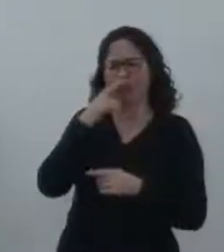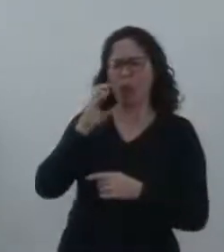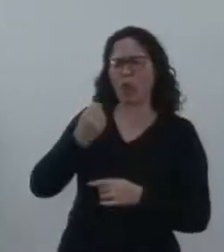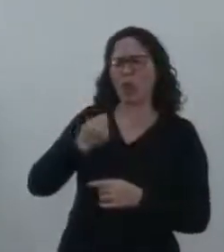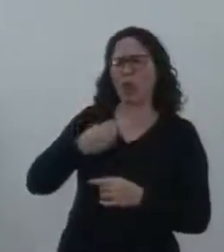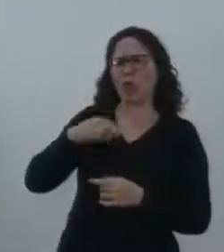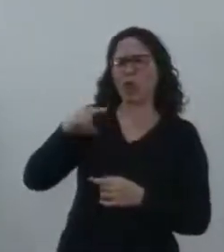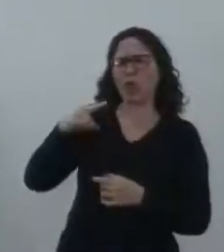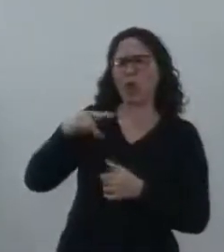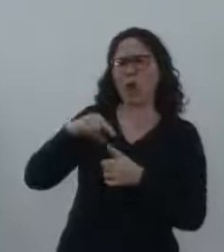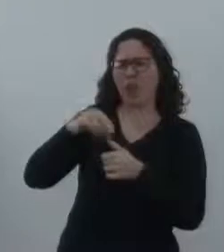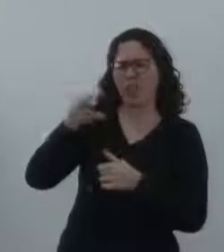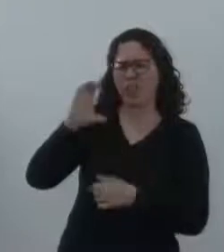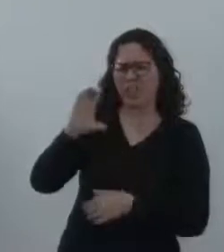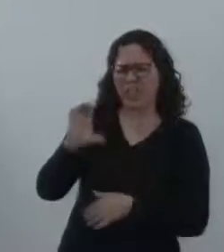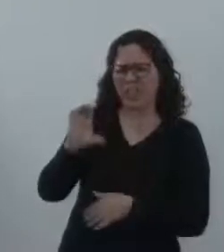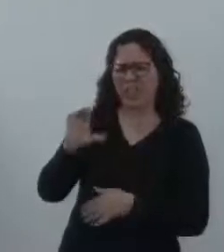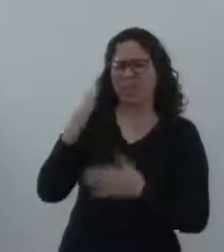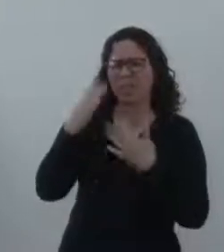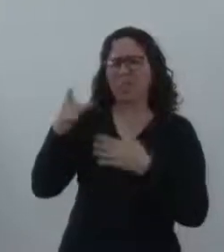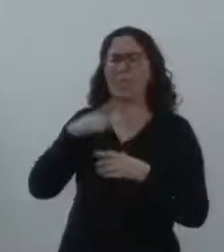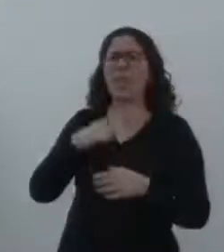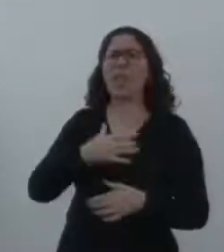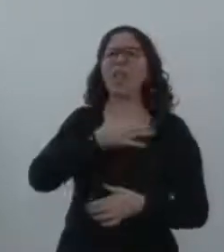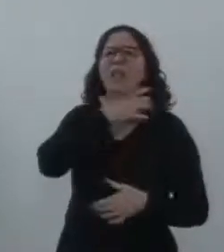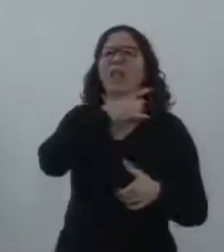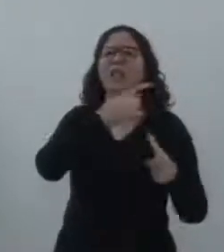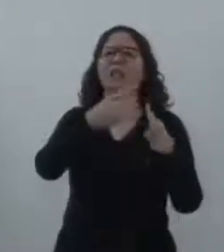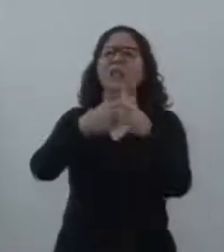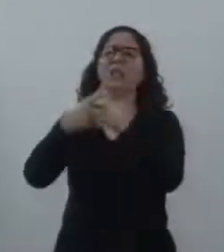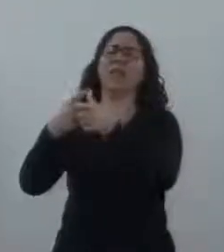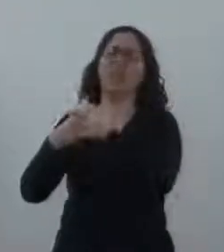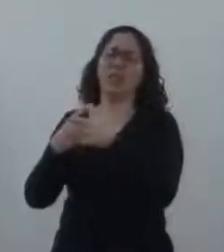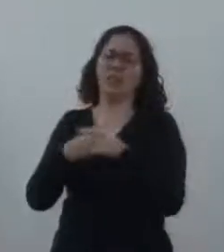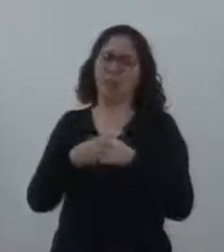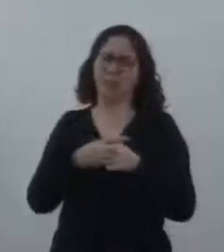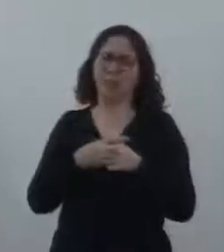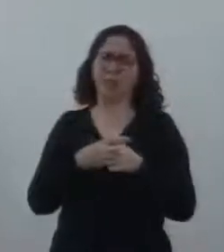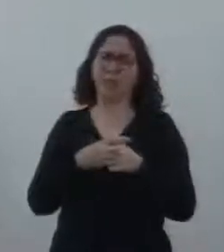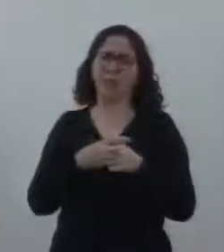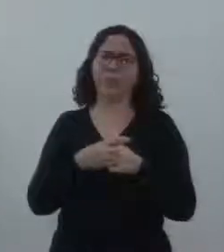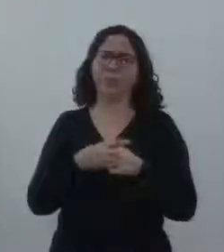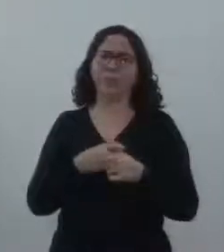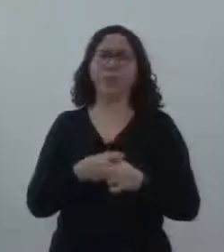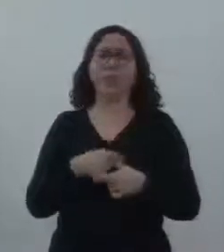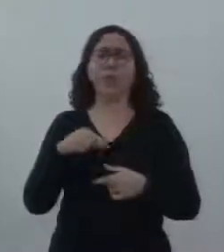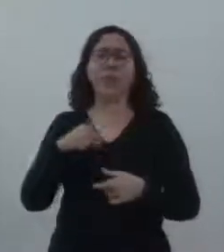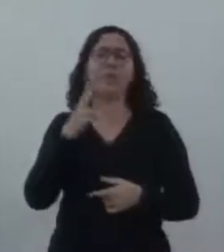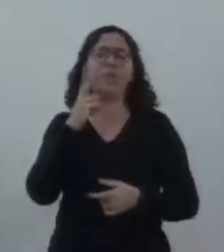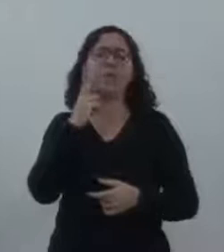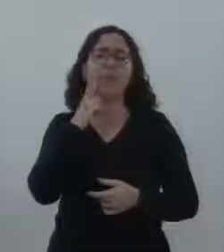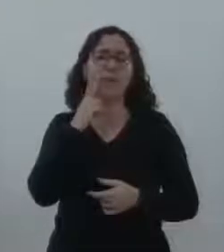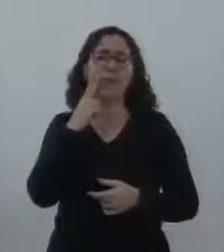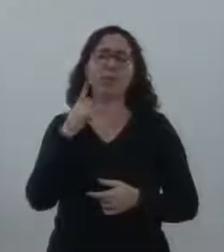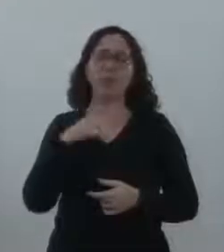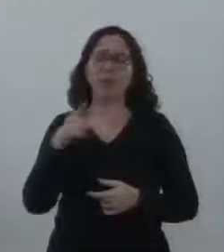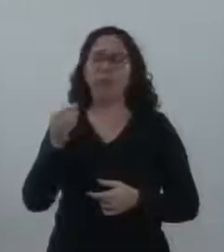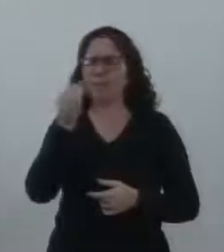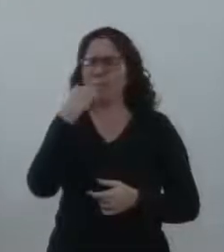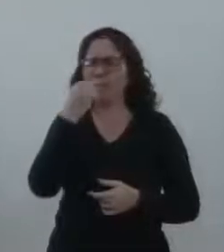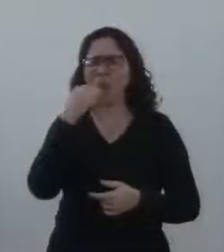calculados 3 indicadores, o endividamento, a poupança corrente e a liquidez. E Vinhedo teve esse índice